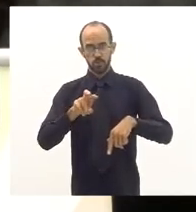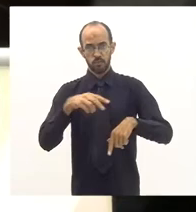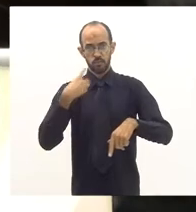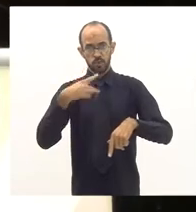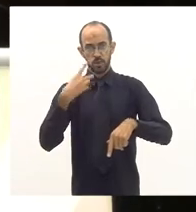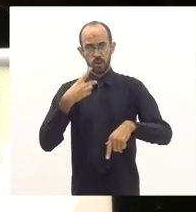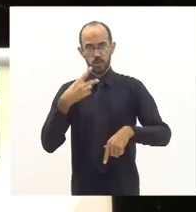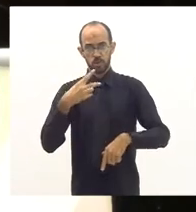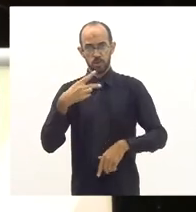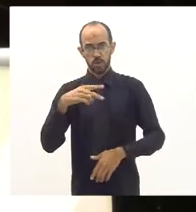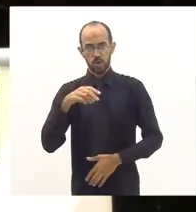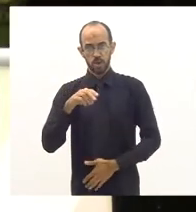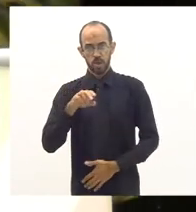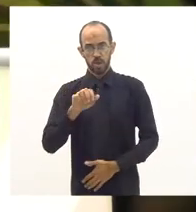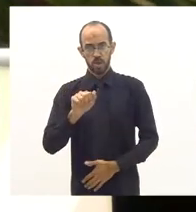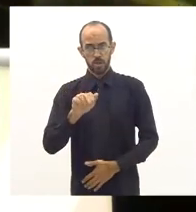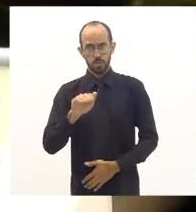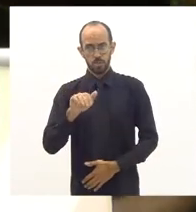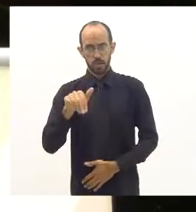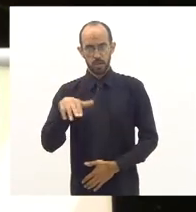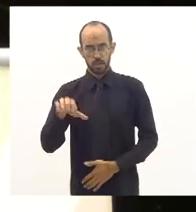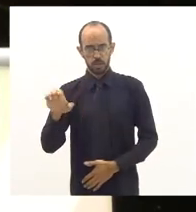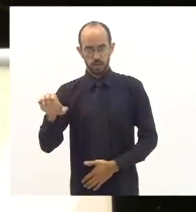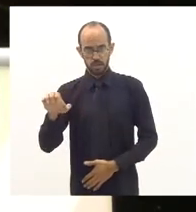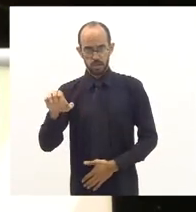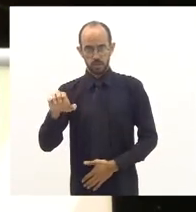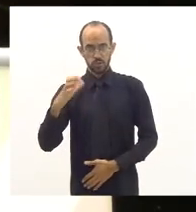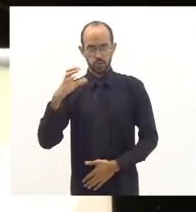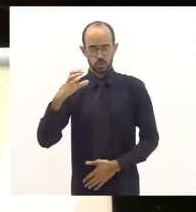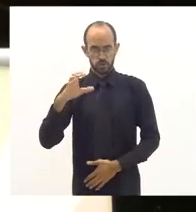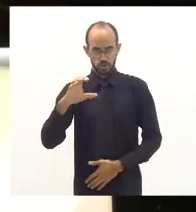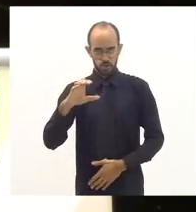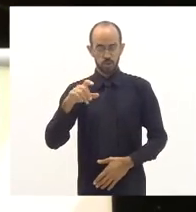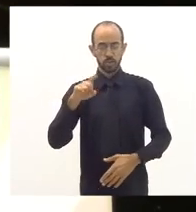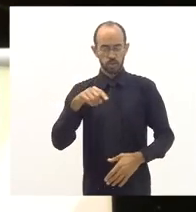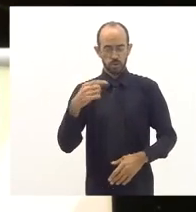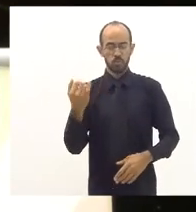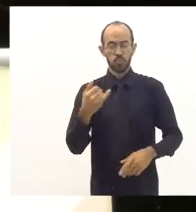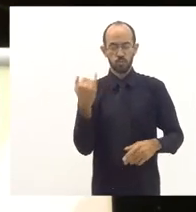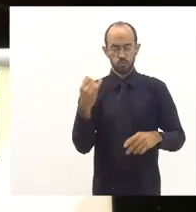de Niterói. Então, essa é uma pauta também importante para a gente.